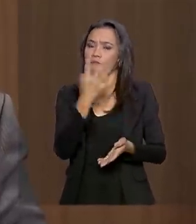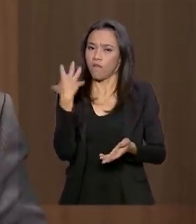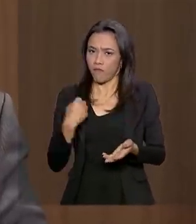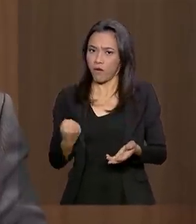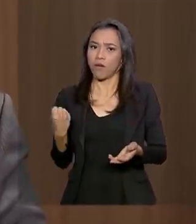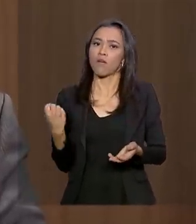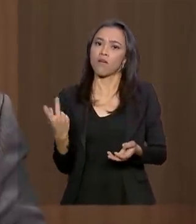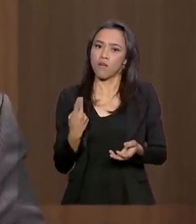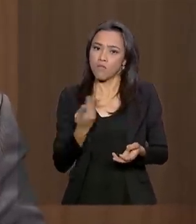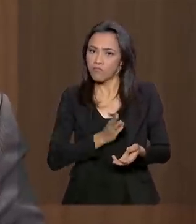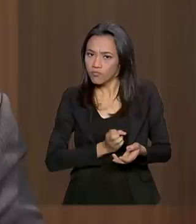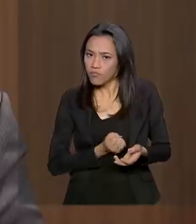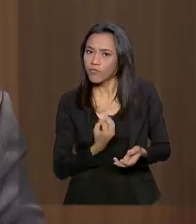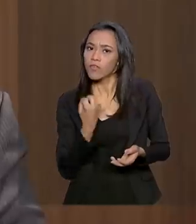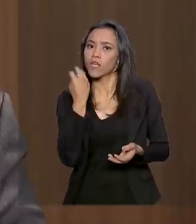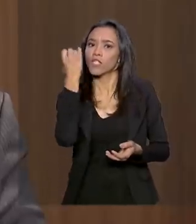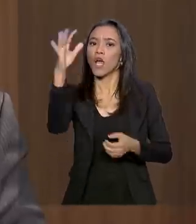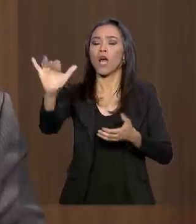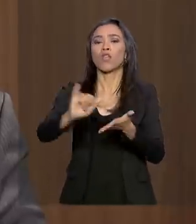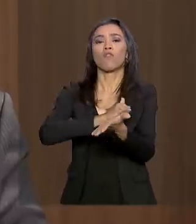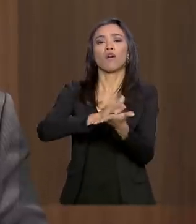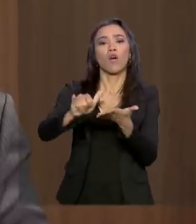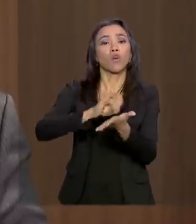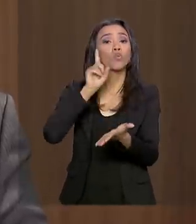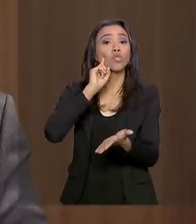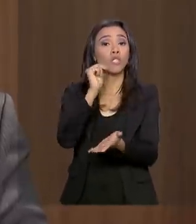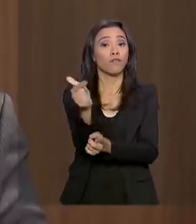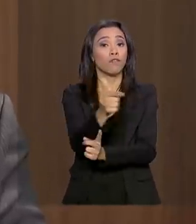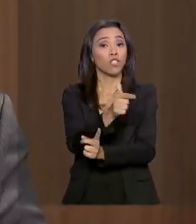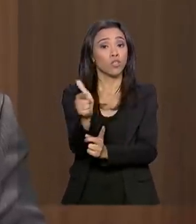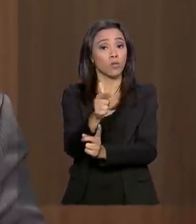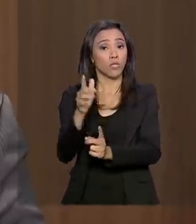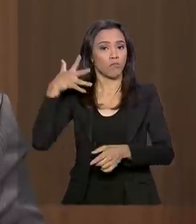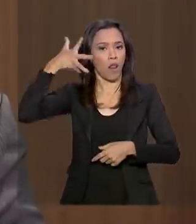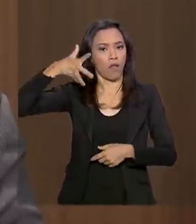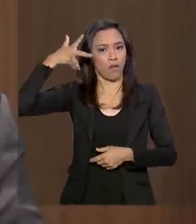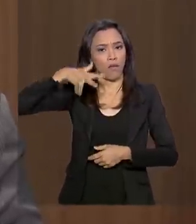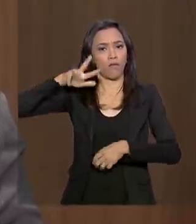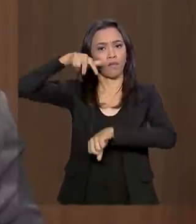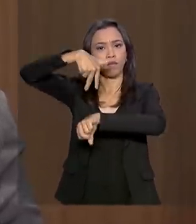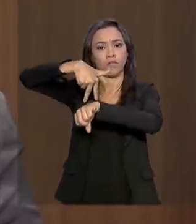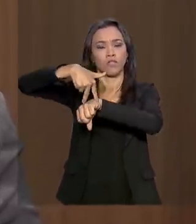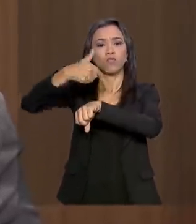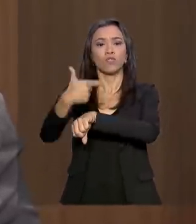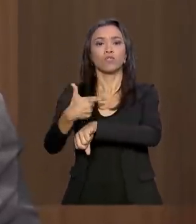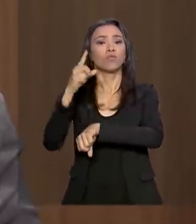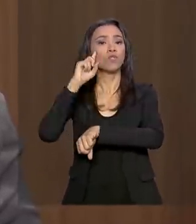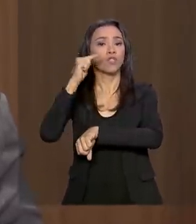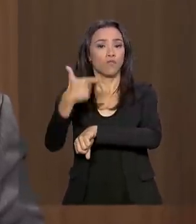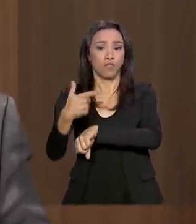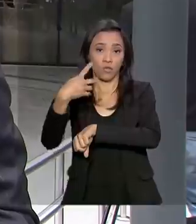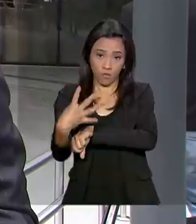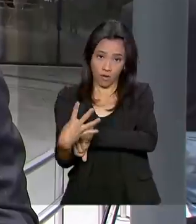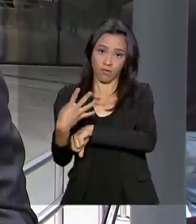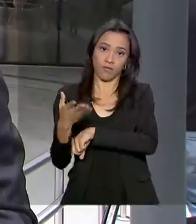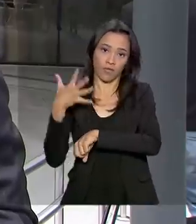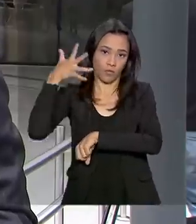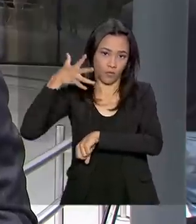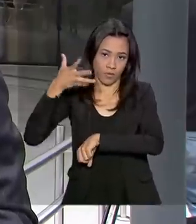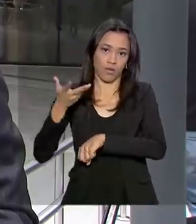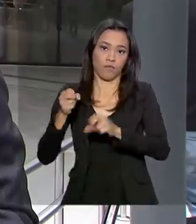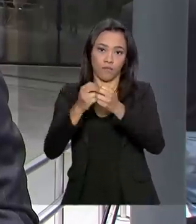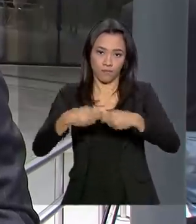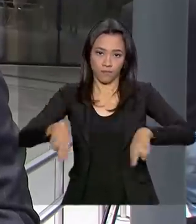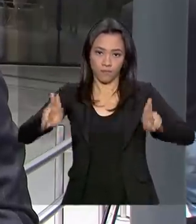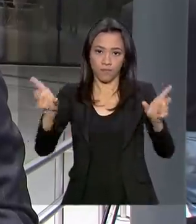York no dia 22 e o presidente discursará no dia 24 na Assembleia das Nações Unidas.